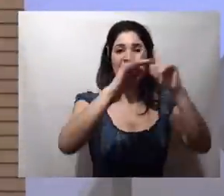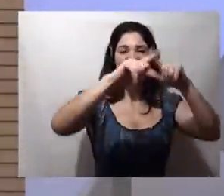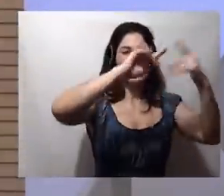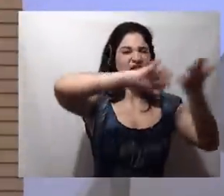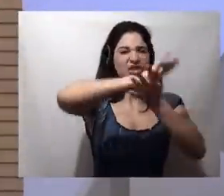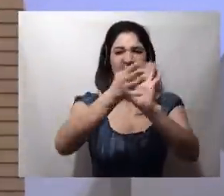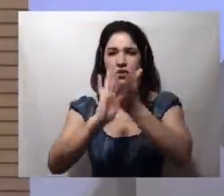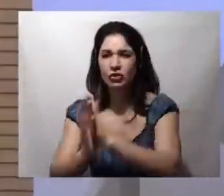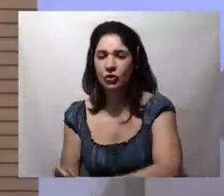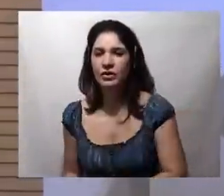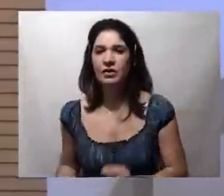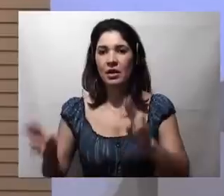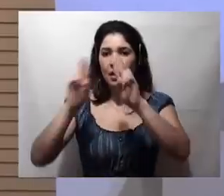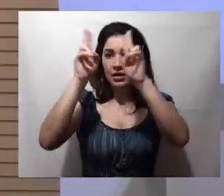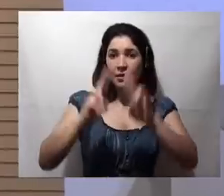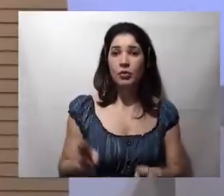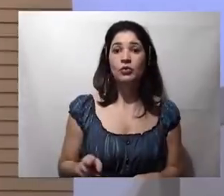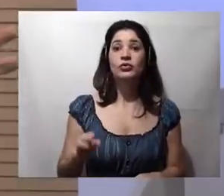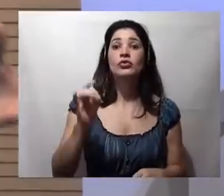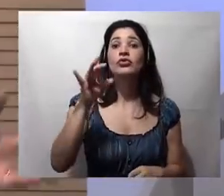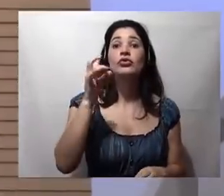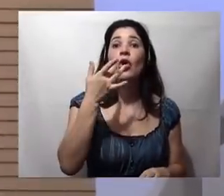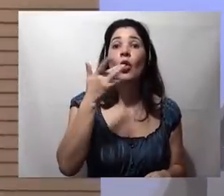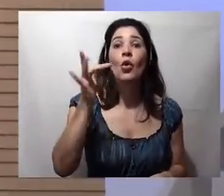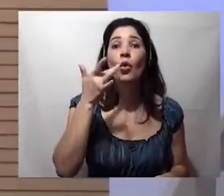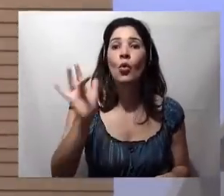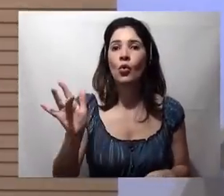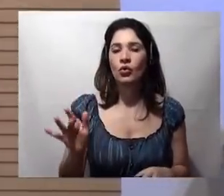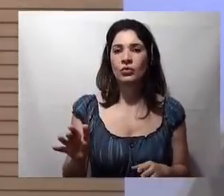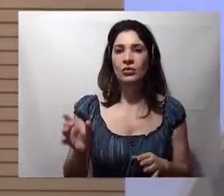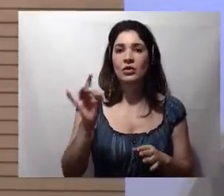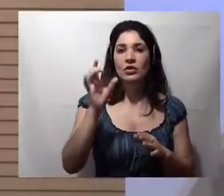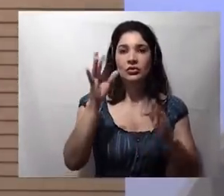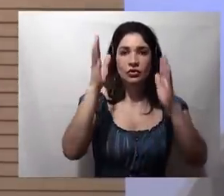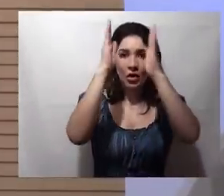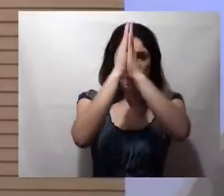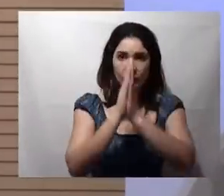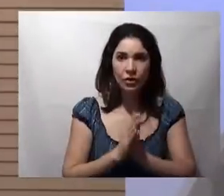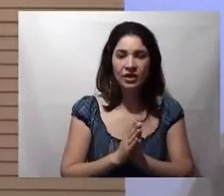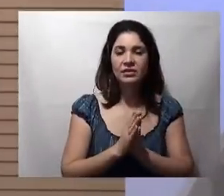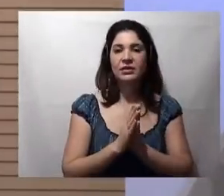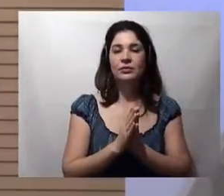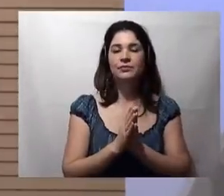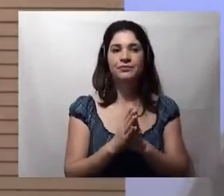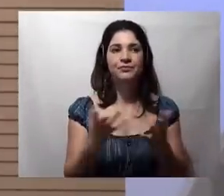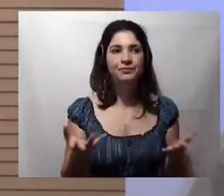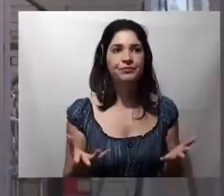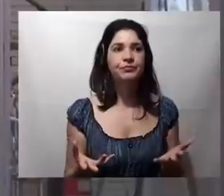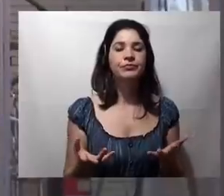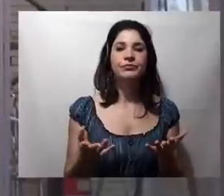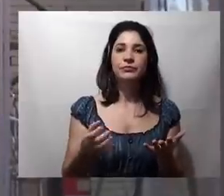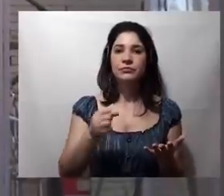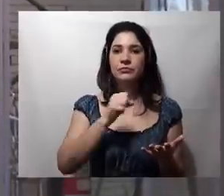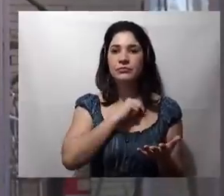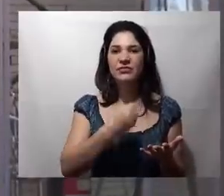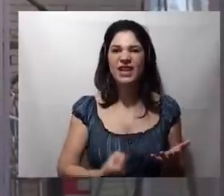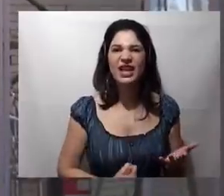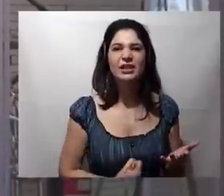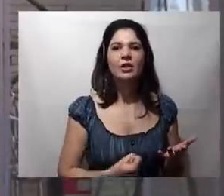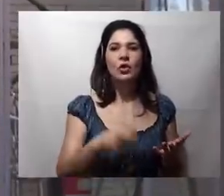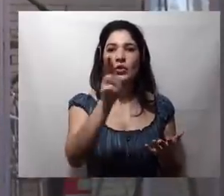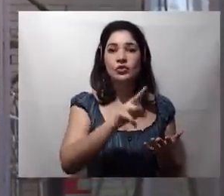nabucodonosor era tudo de ouro era tempo para adoração ao senhor aquele sacrifício que eram feito